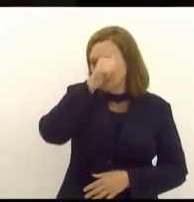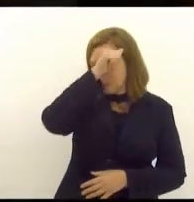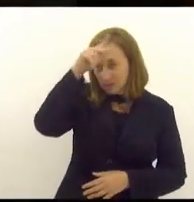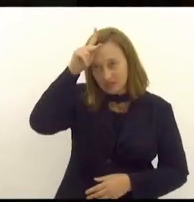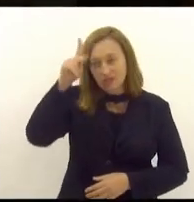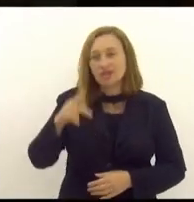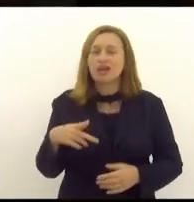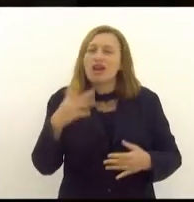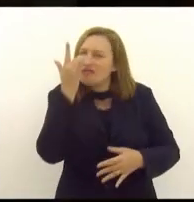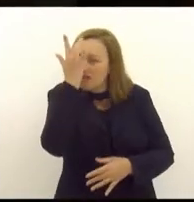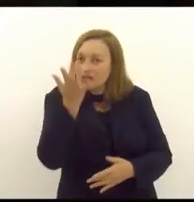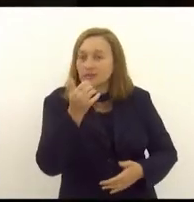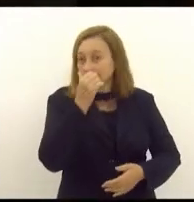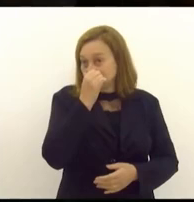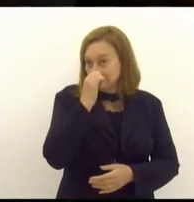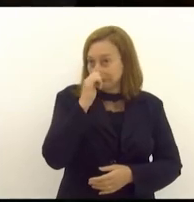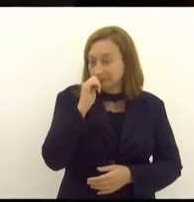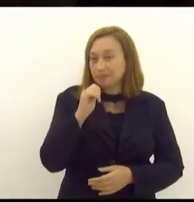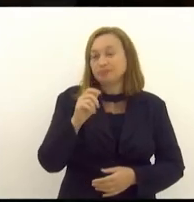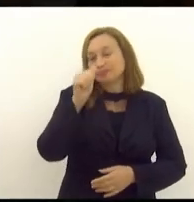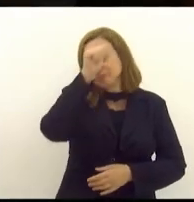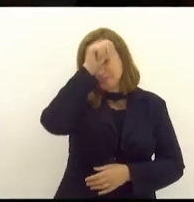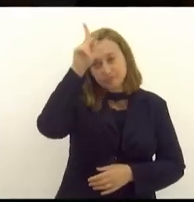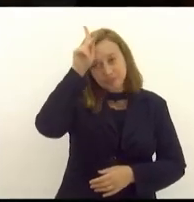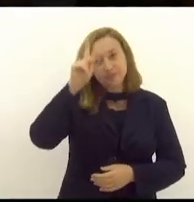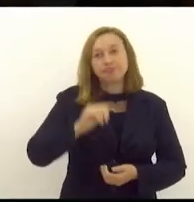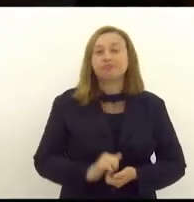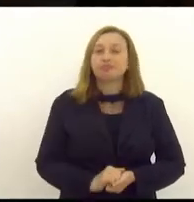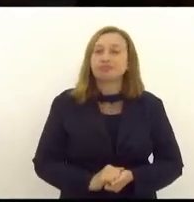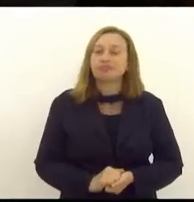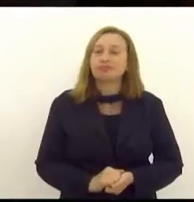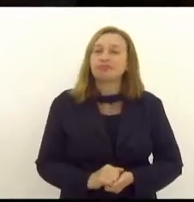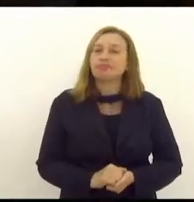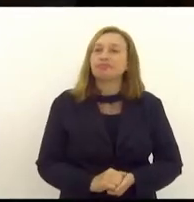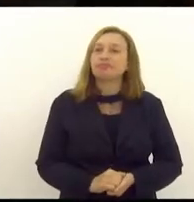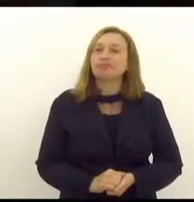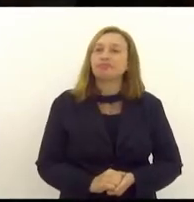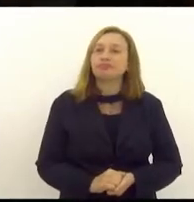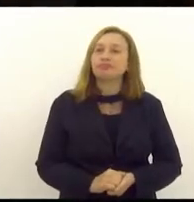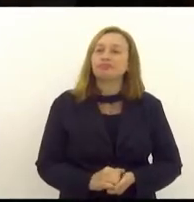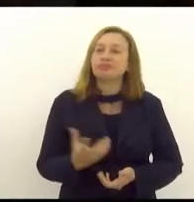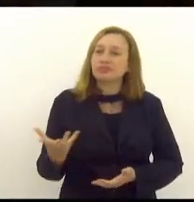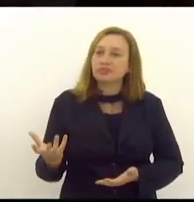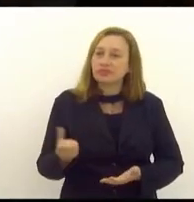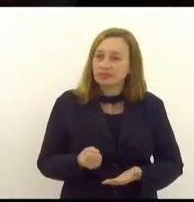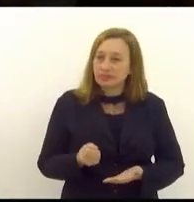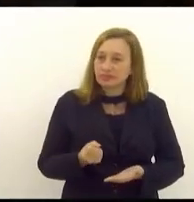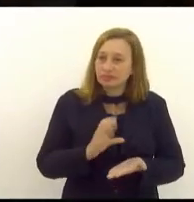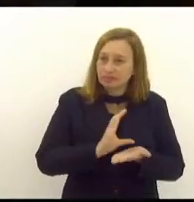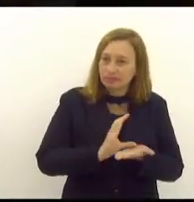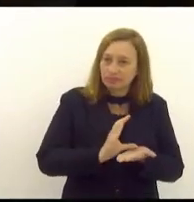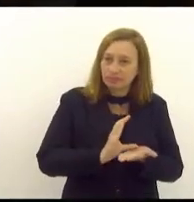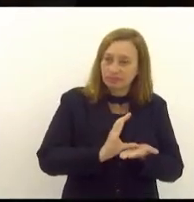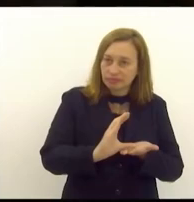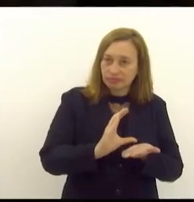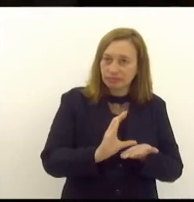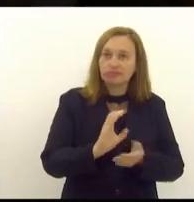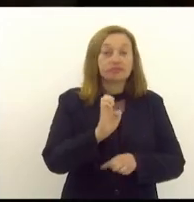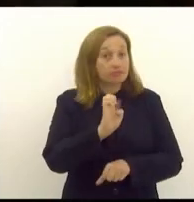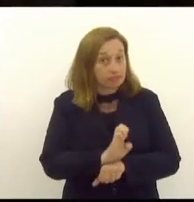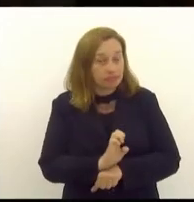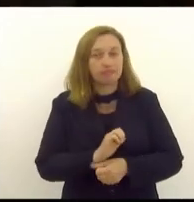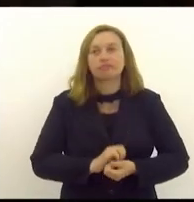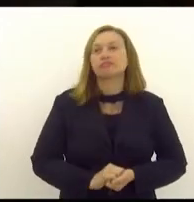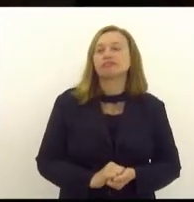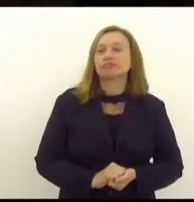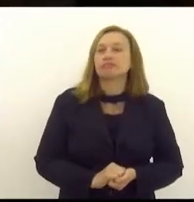é muito fácil um prefeito presidente recebe a verba Estadual né recebe a